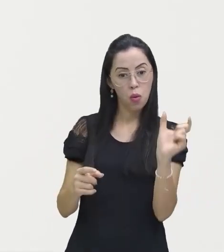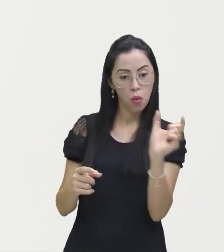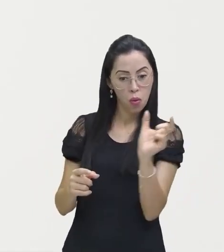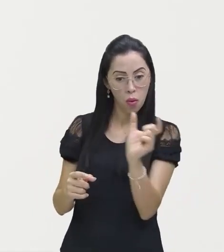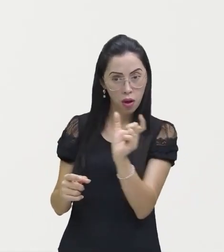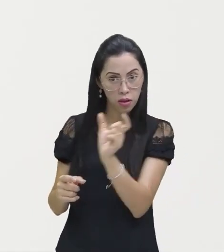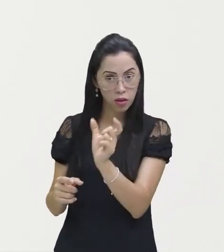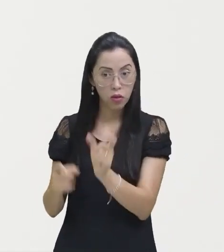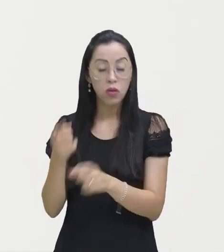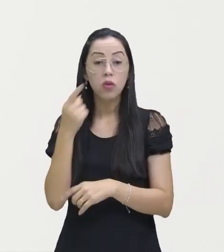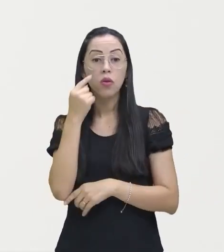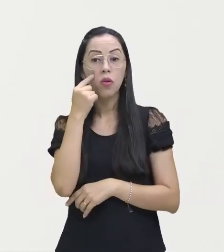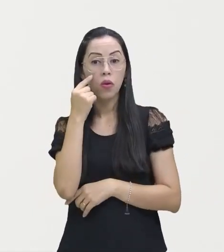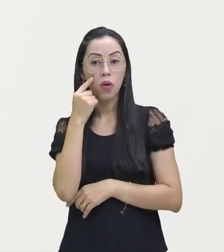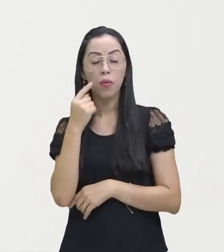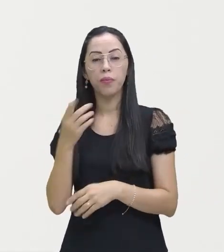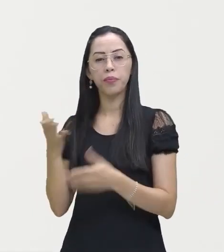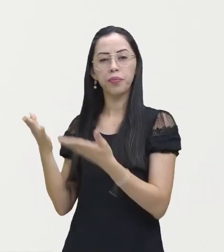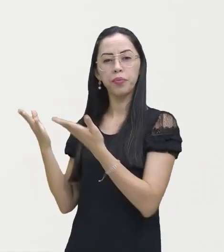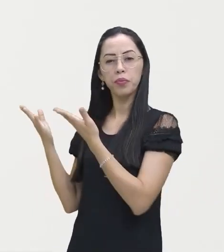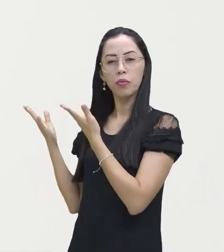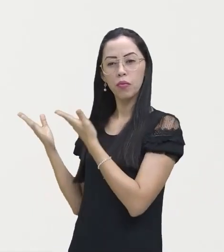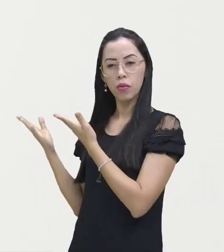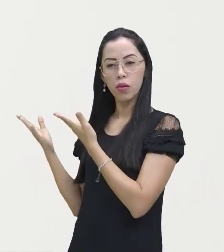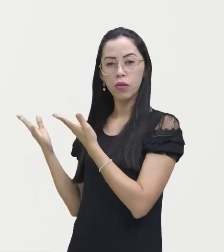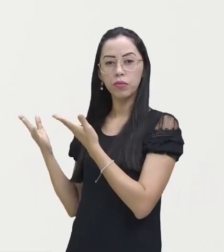dia a